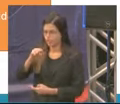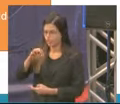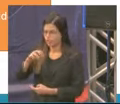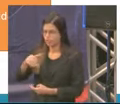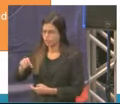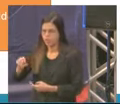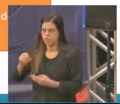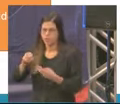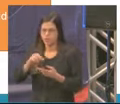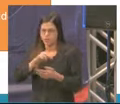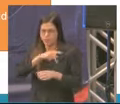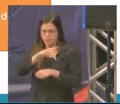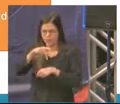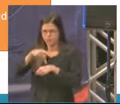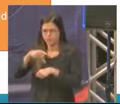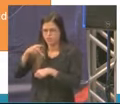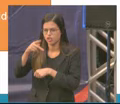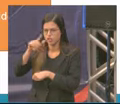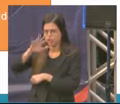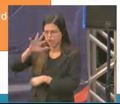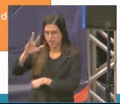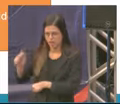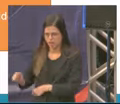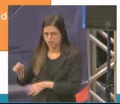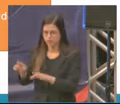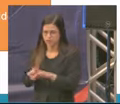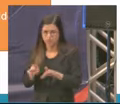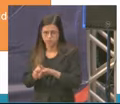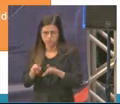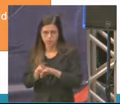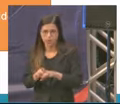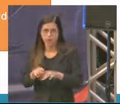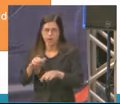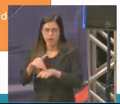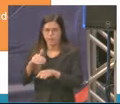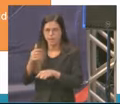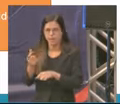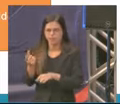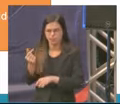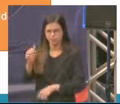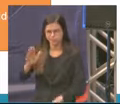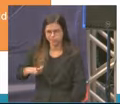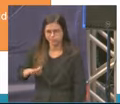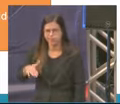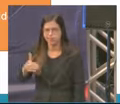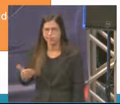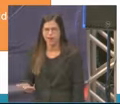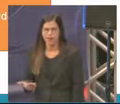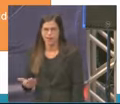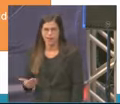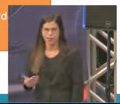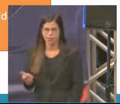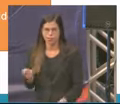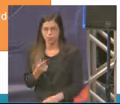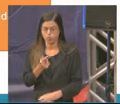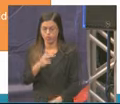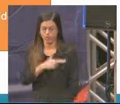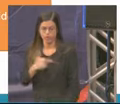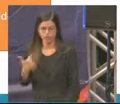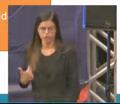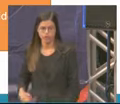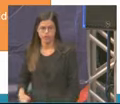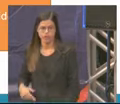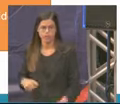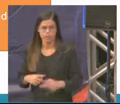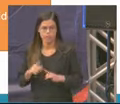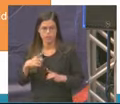Quênia, Tanzânia e Moçambique. Esses caras todos são muito mais baratos de operar do que a China, porém todos eles têm muito risco, risco